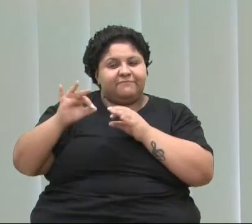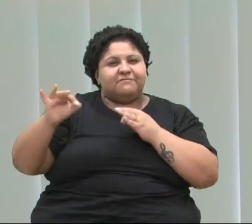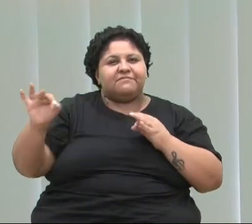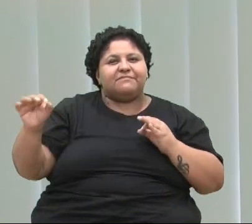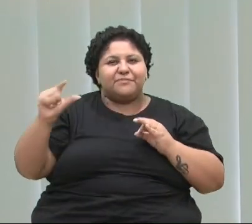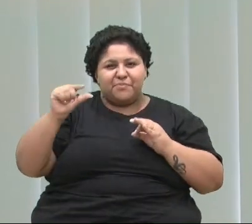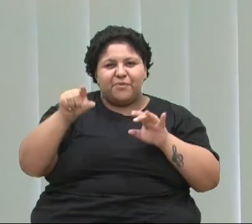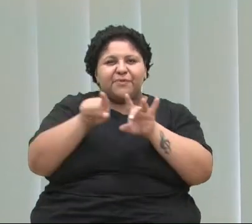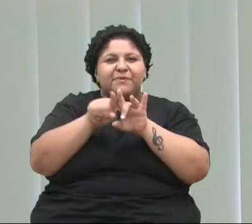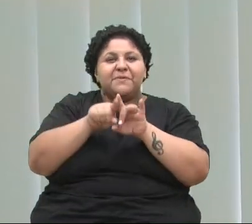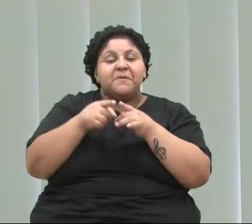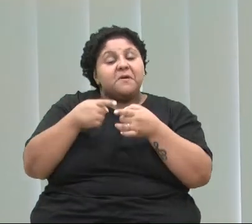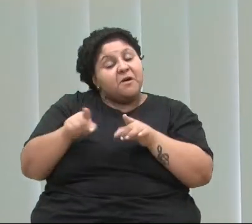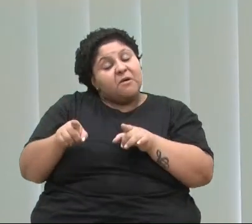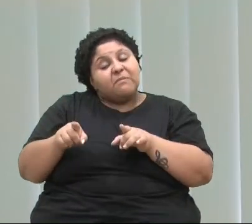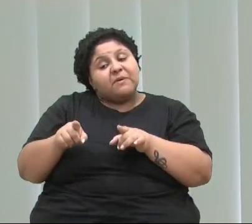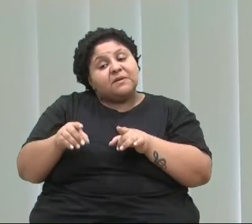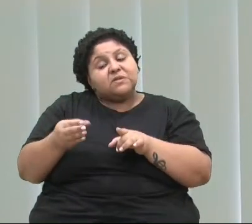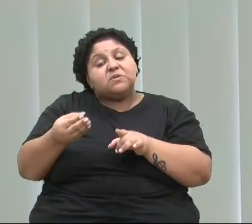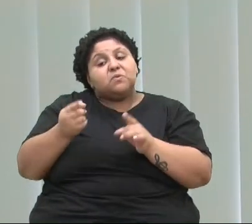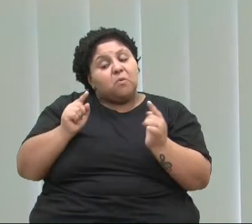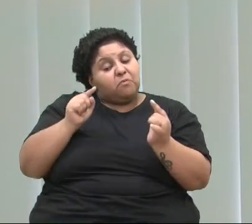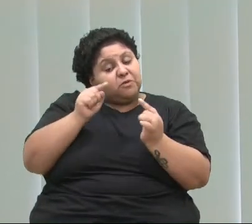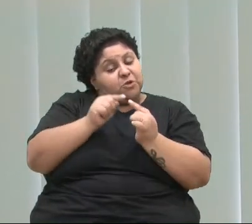pouco. Mas a tendência é que depois